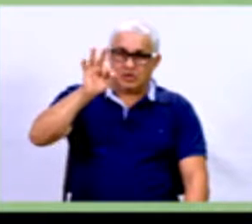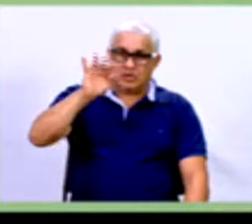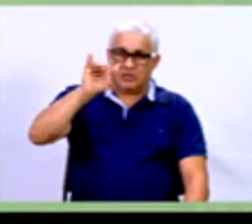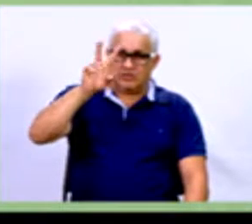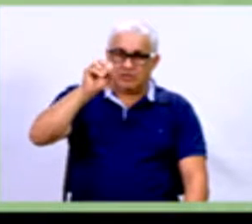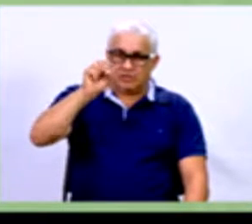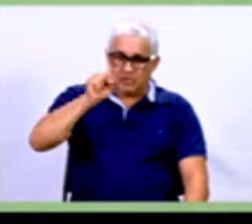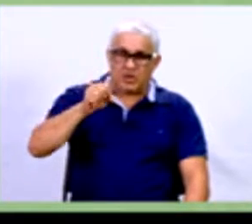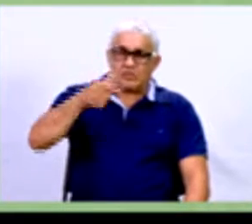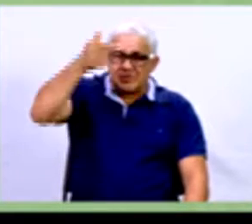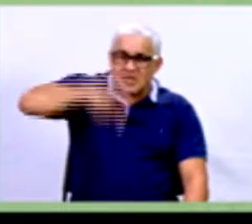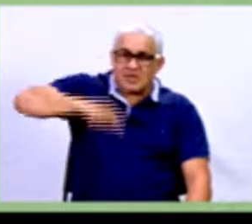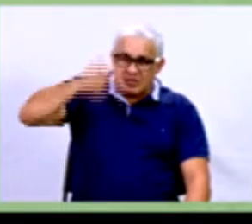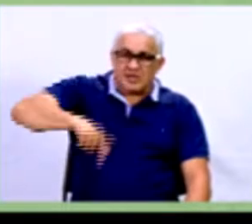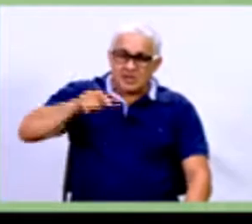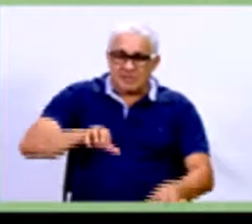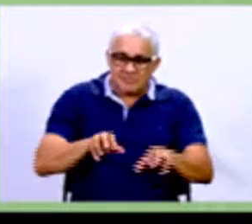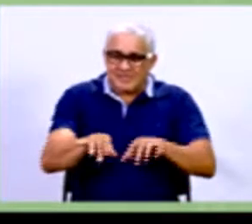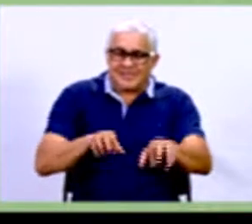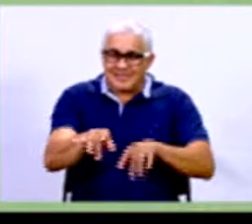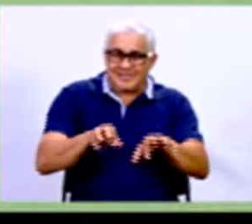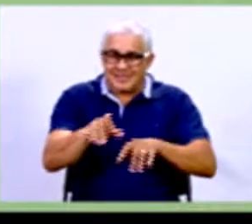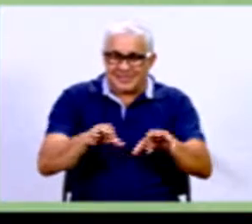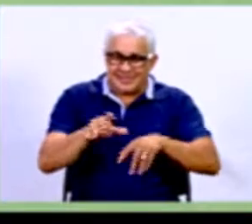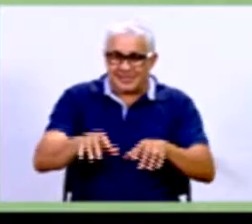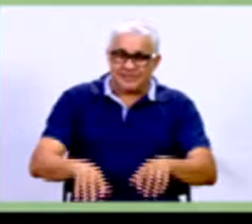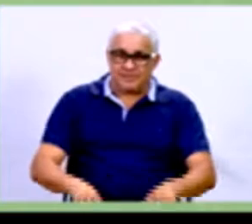movimentos repetitivos em alta frequência